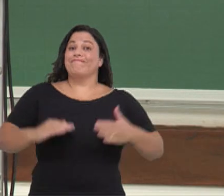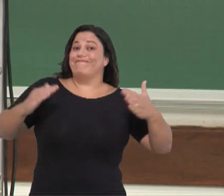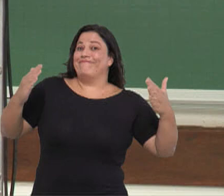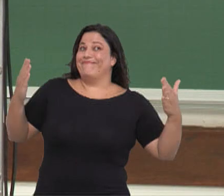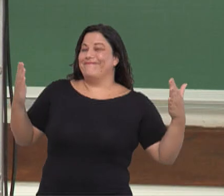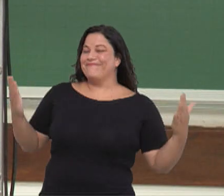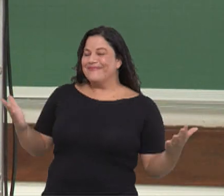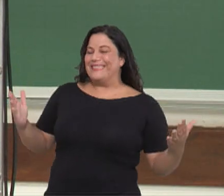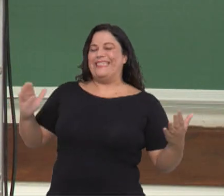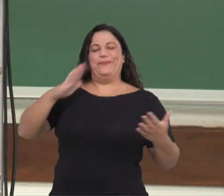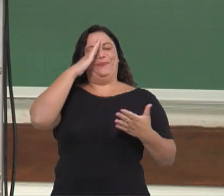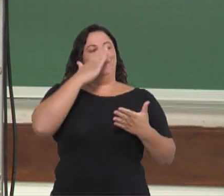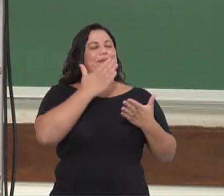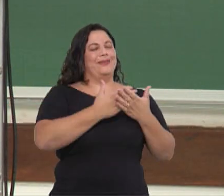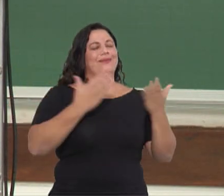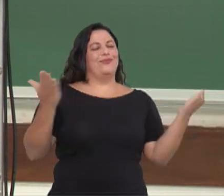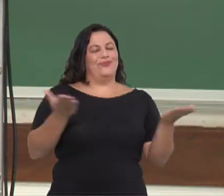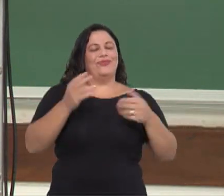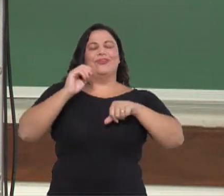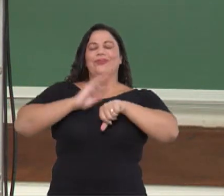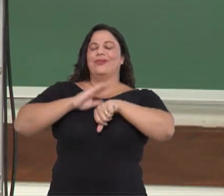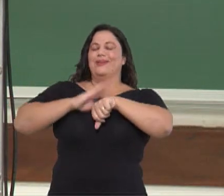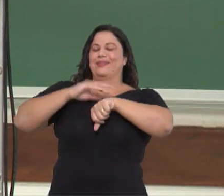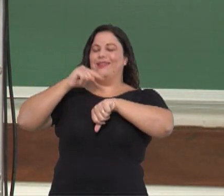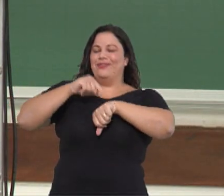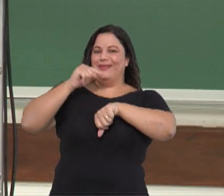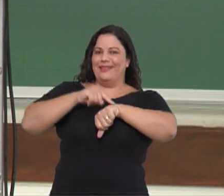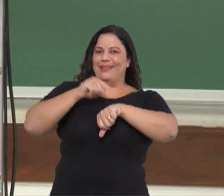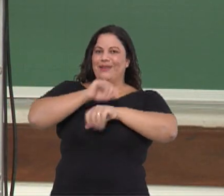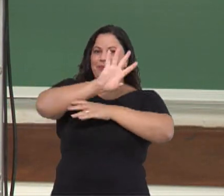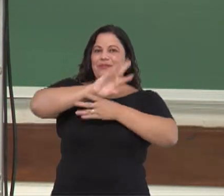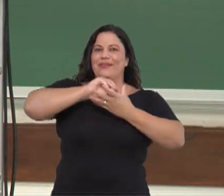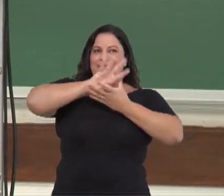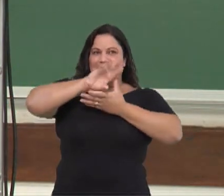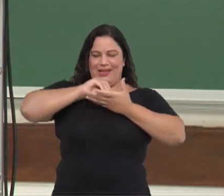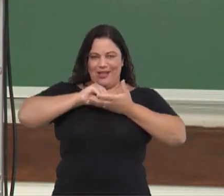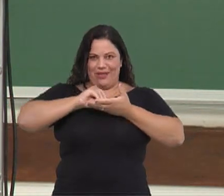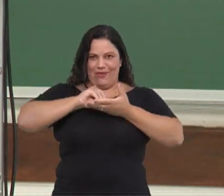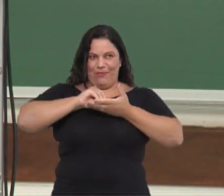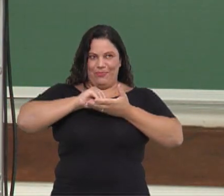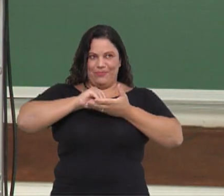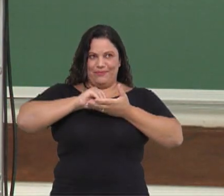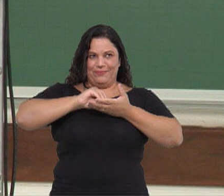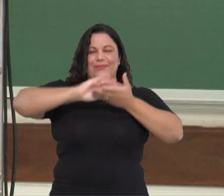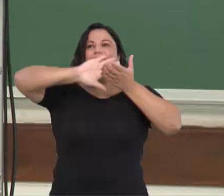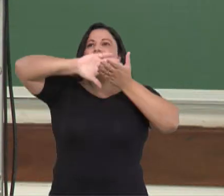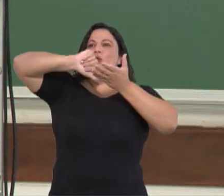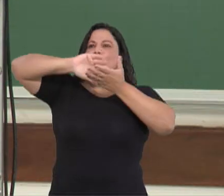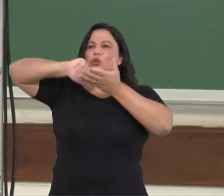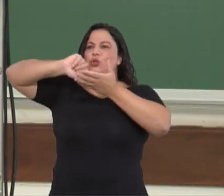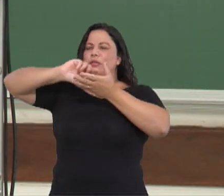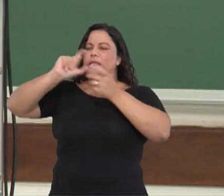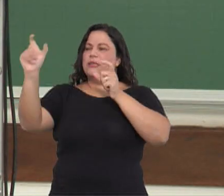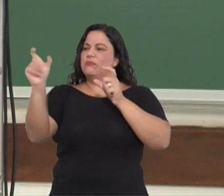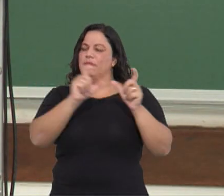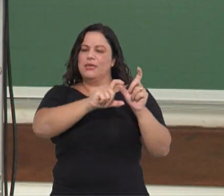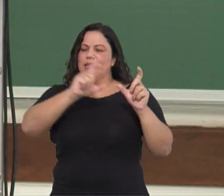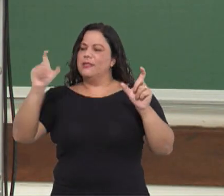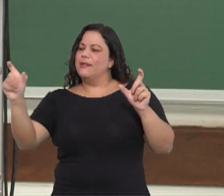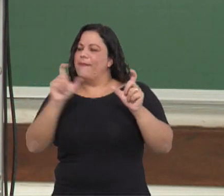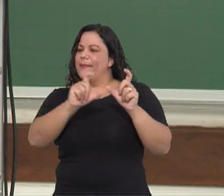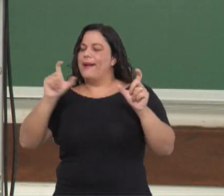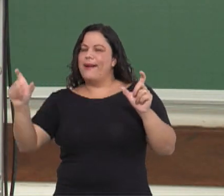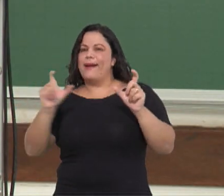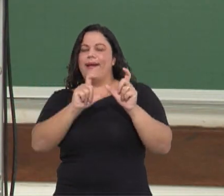Então, acredito que já deu tempo de vocês fazerem ali as cópias retirando o monossílabo e vocês devem